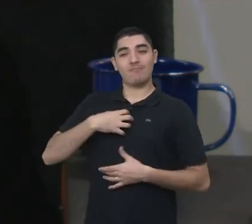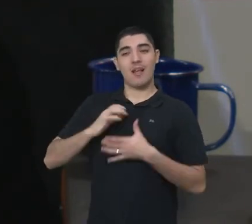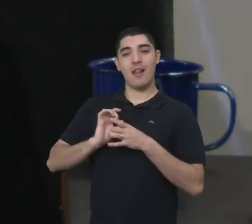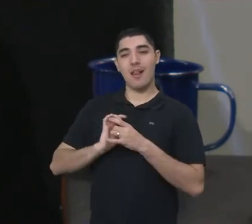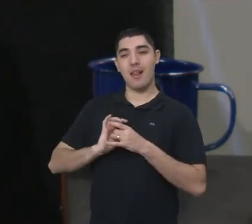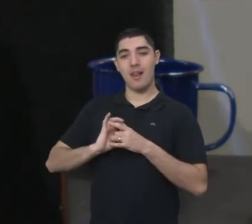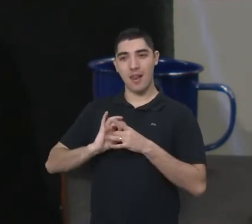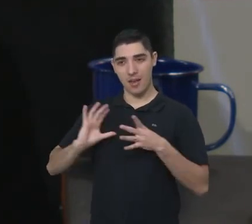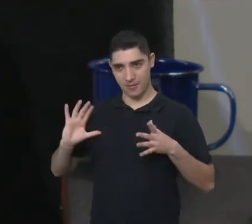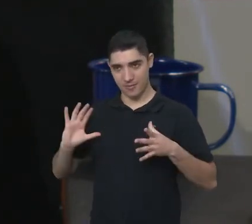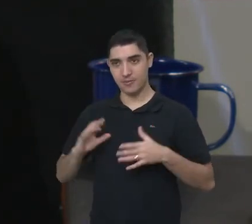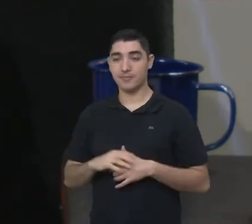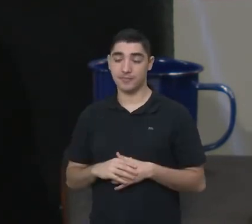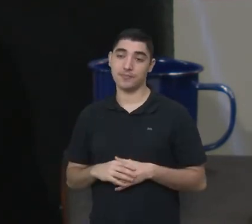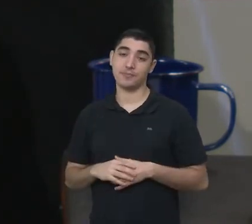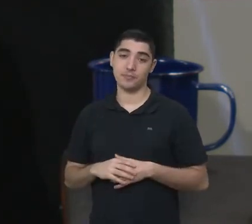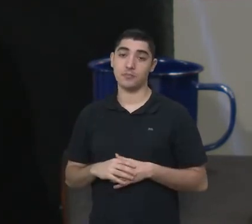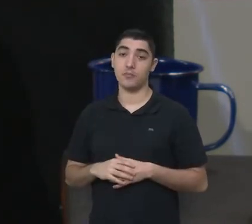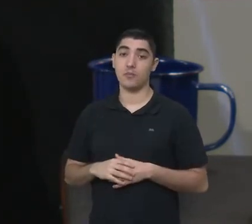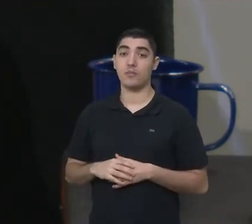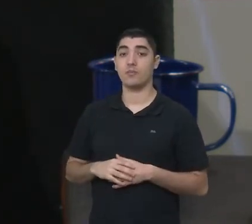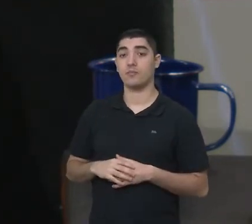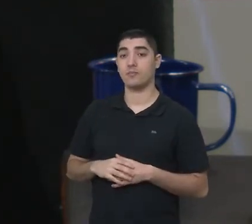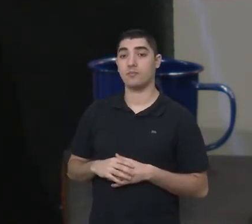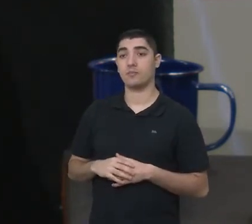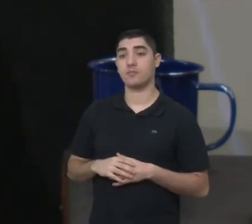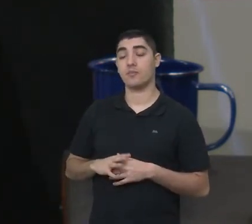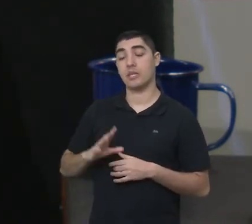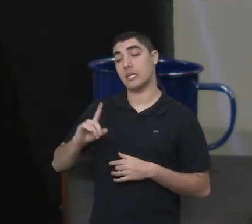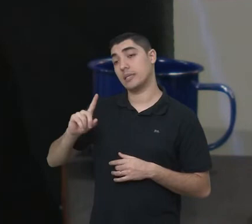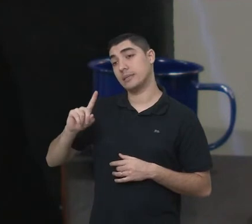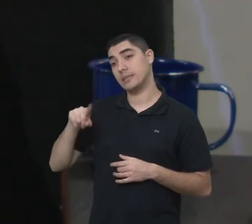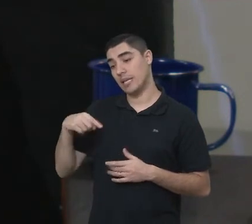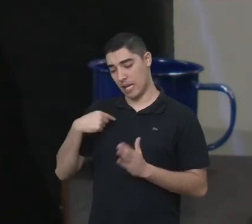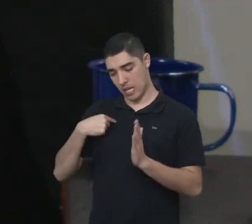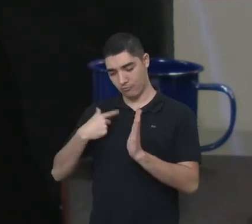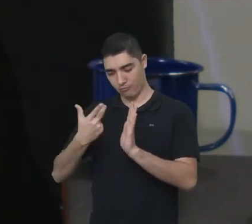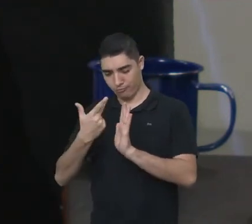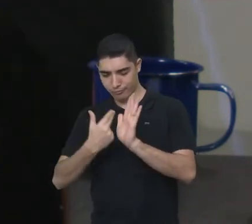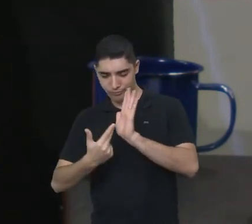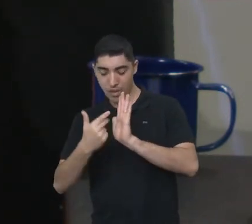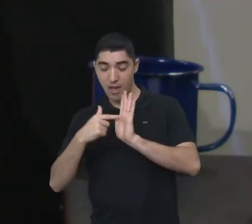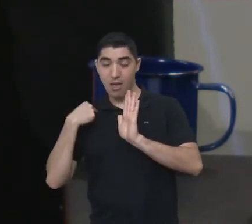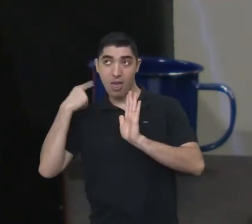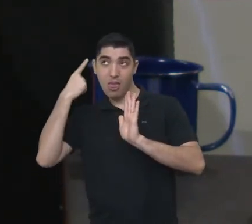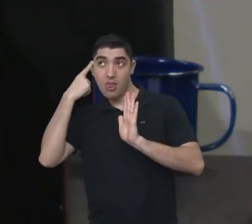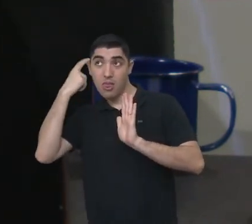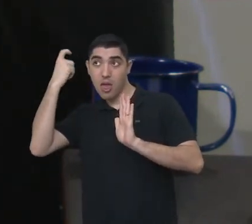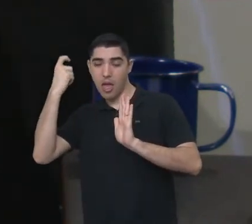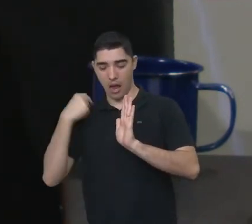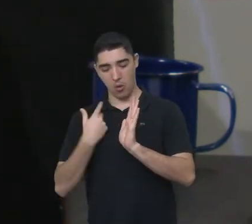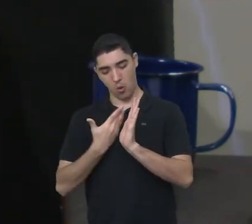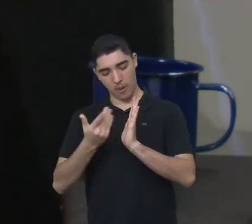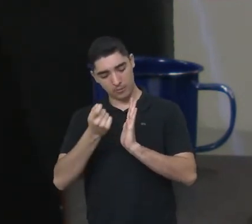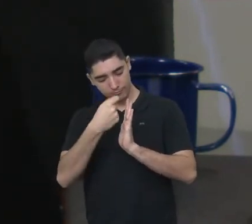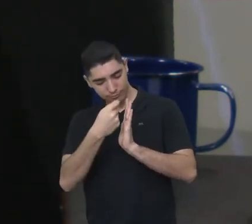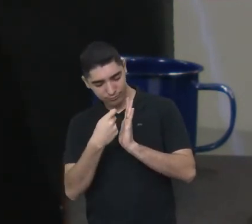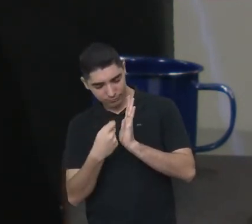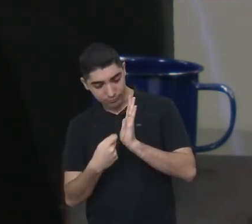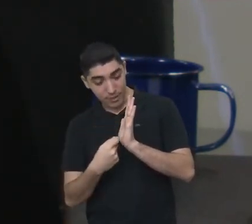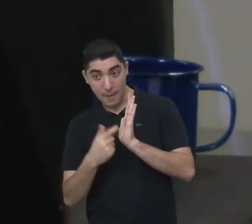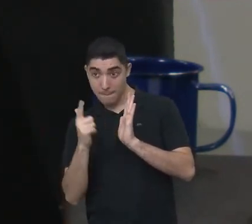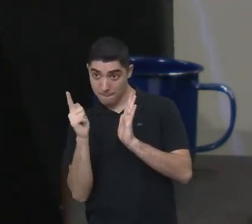assim. E depois que eu crio, passo a ideia para o papel, aí eu passo para o